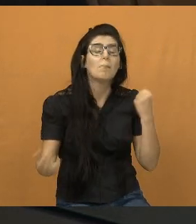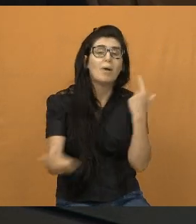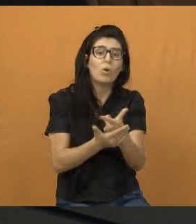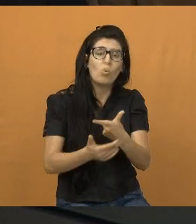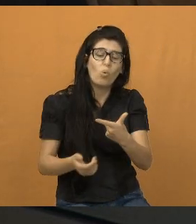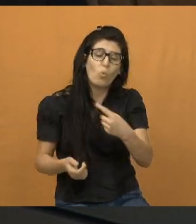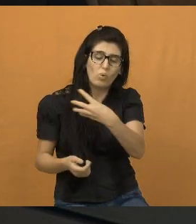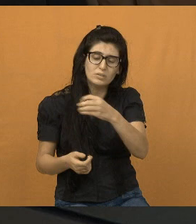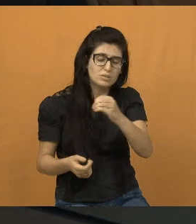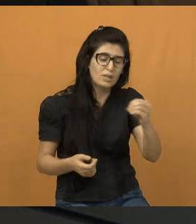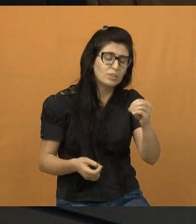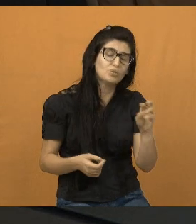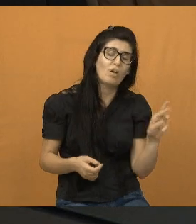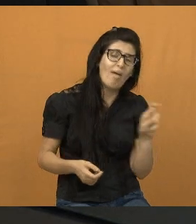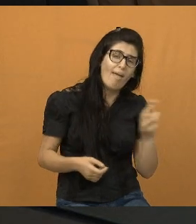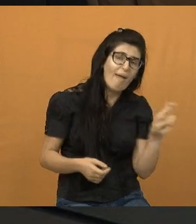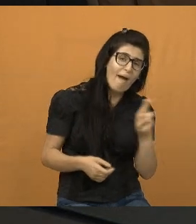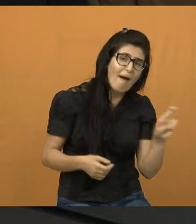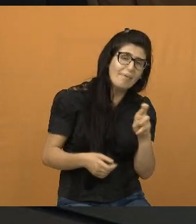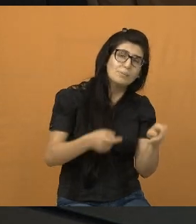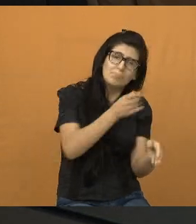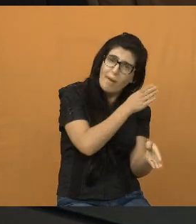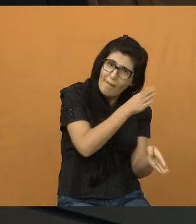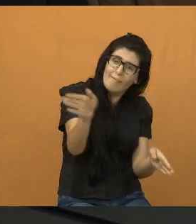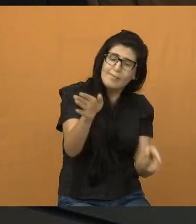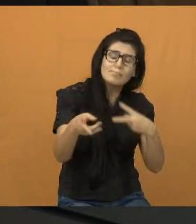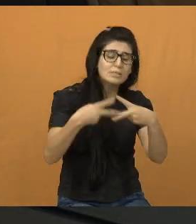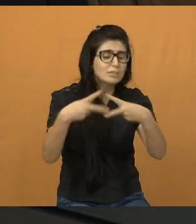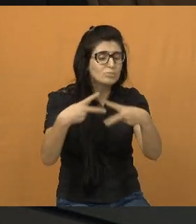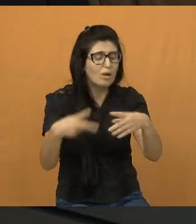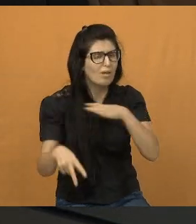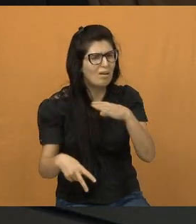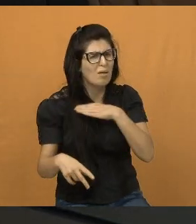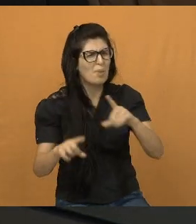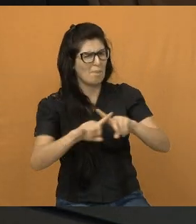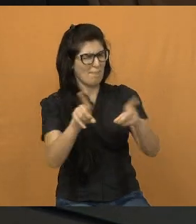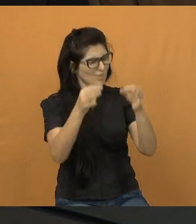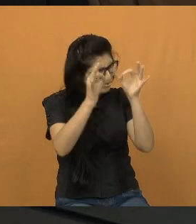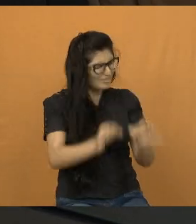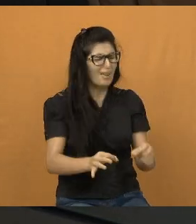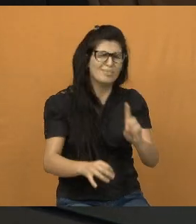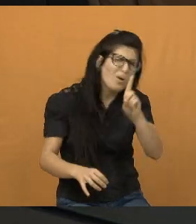levaram meia-noite. Não deveria esse SAMU já levar direto